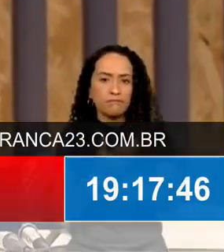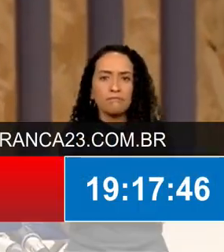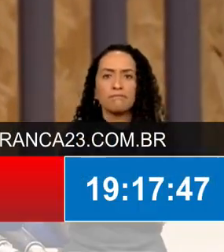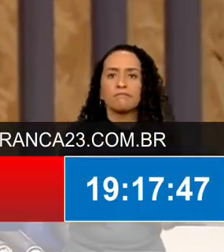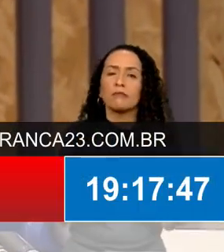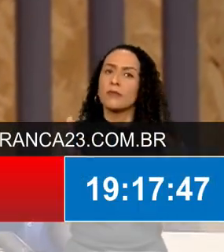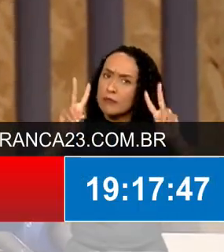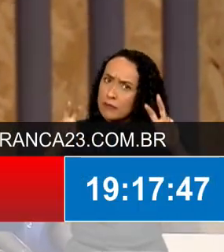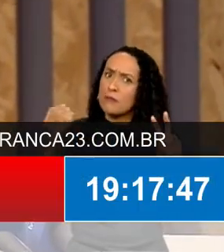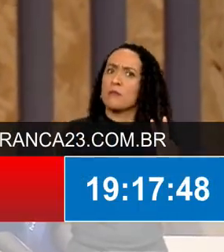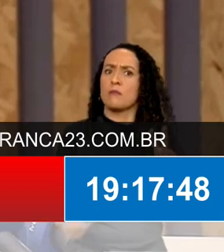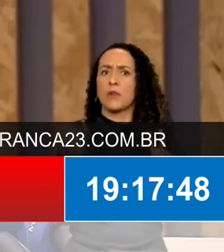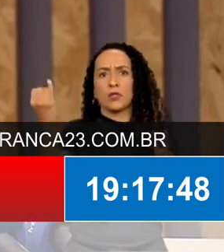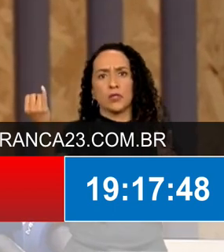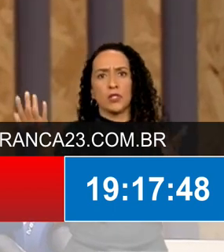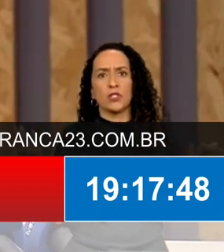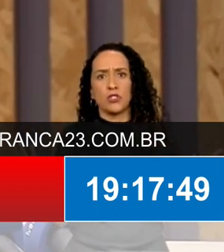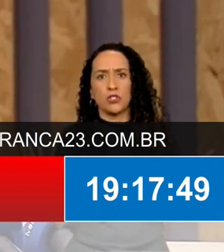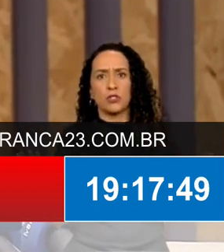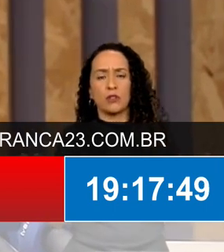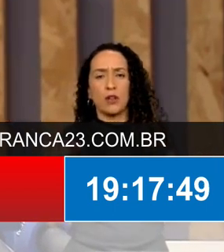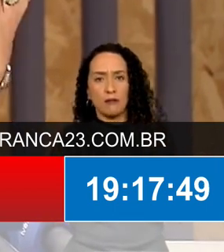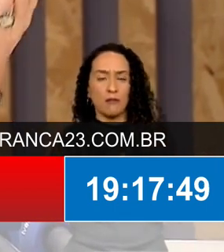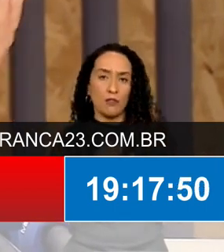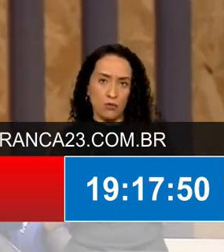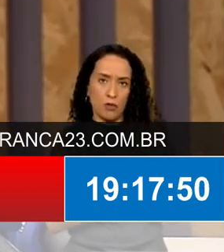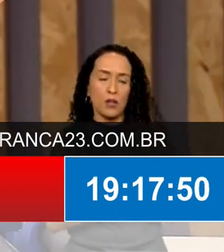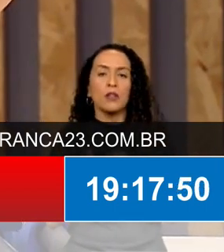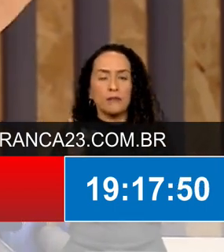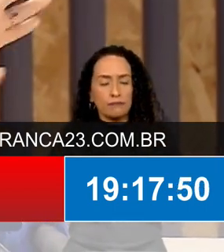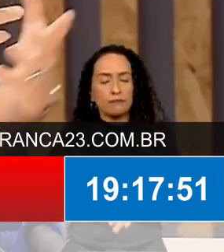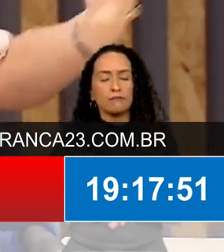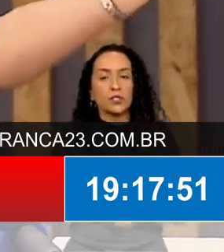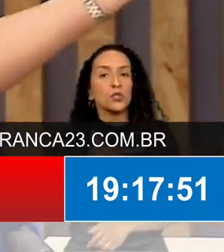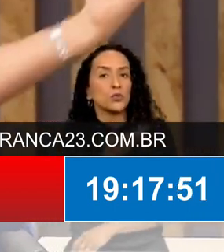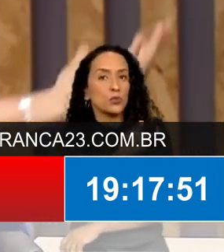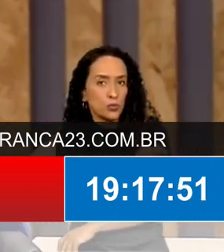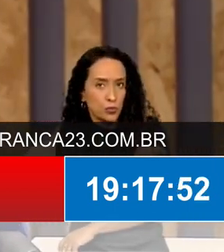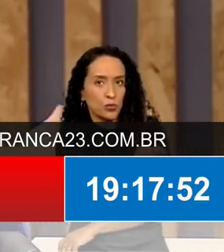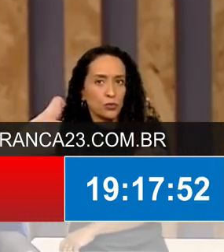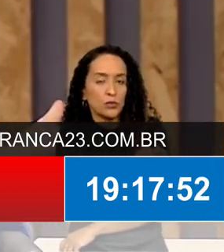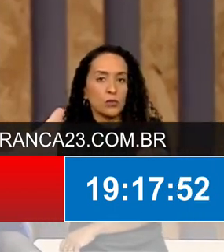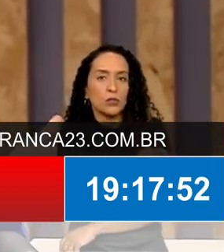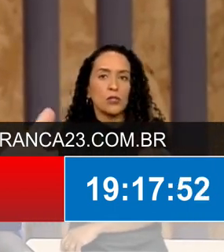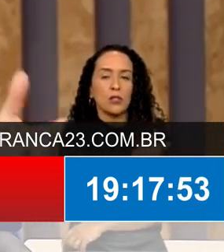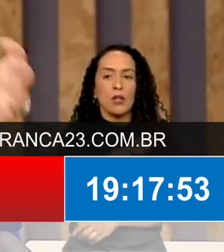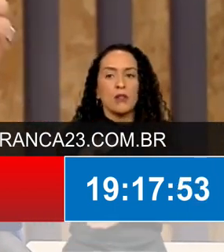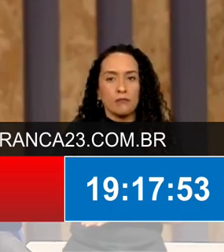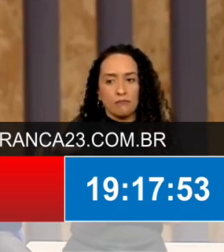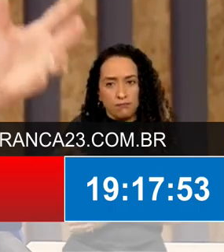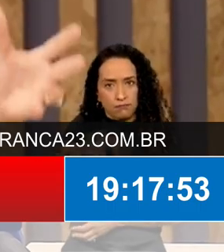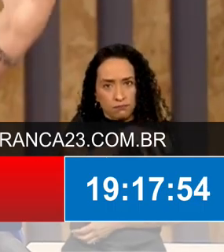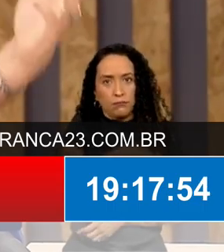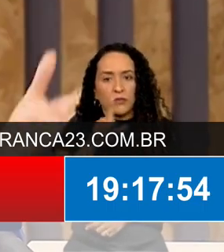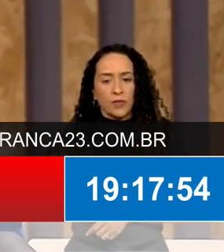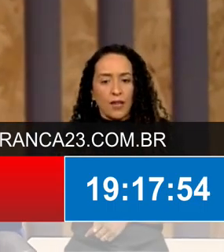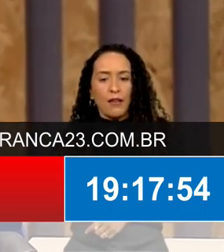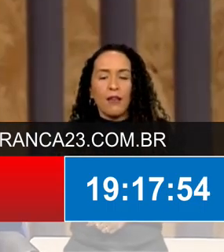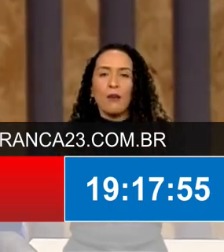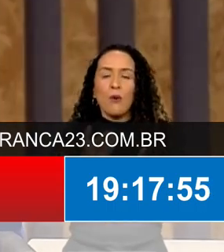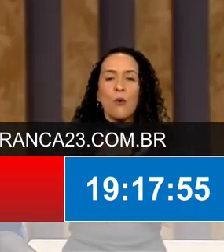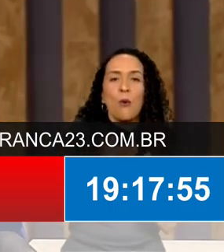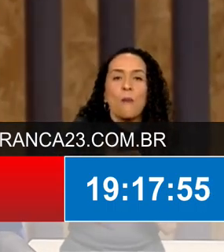assunto importante para se tratar na escola. Então, de fato, a imunização nesses outros setores é porta de